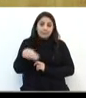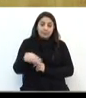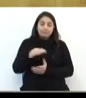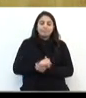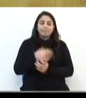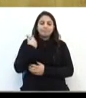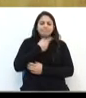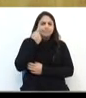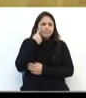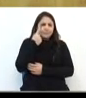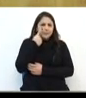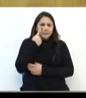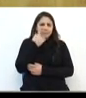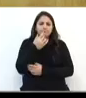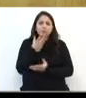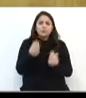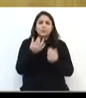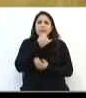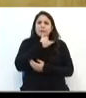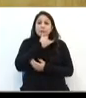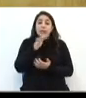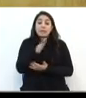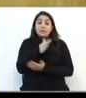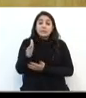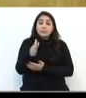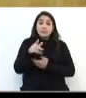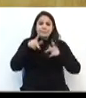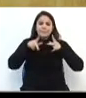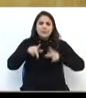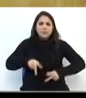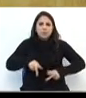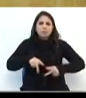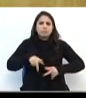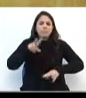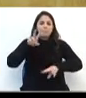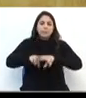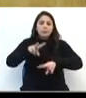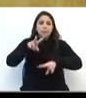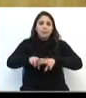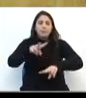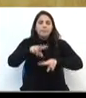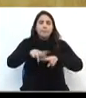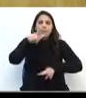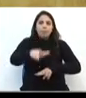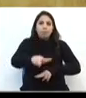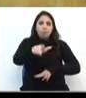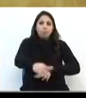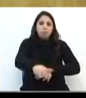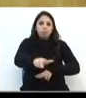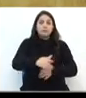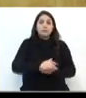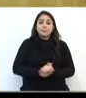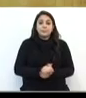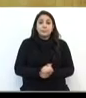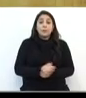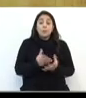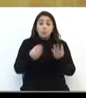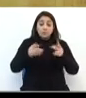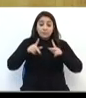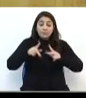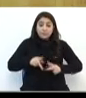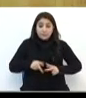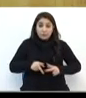com muita tristeza que realizamos prisões e mais prisões, e que muitos dos